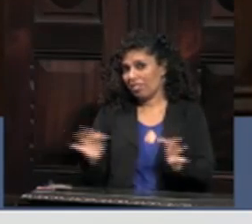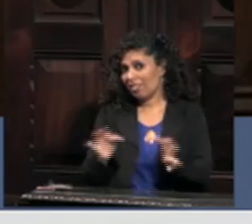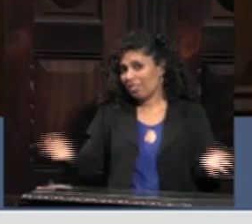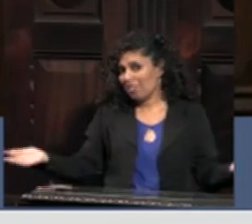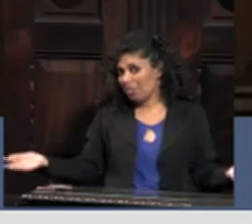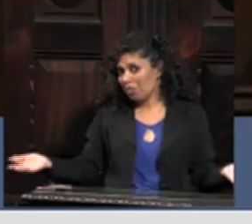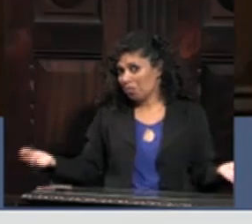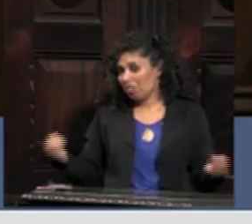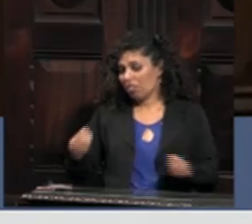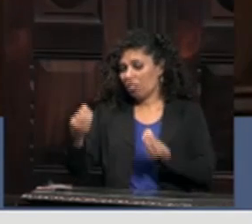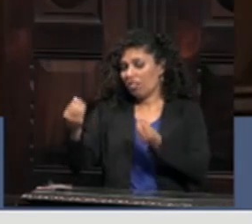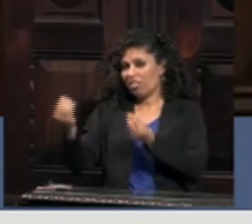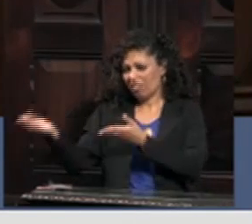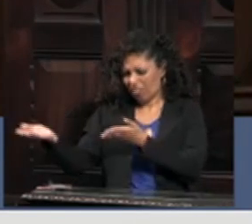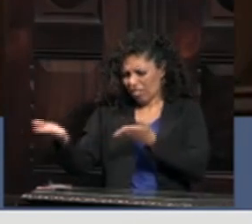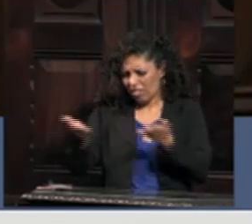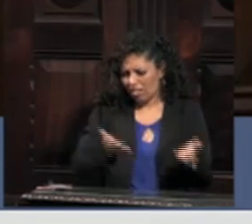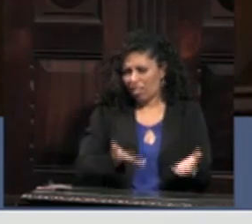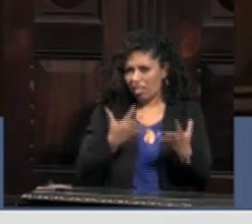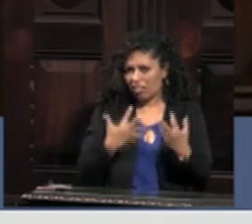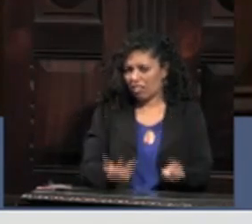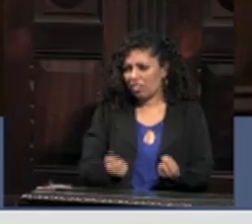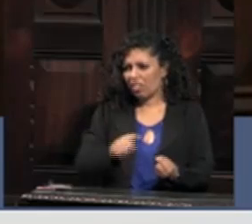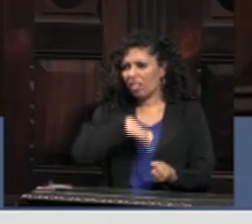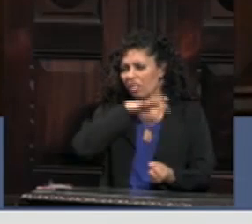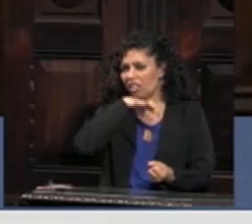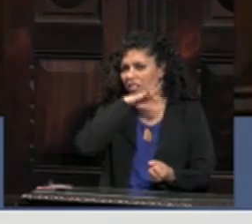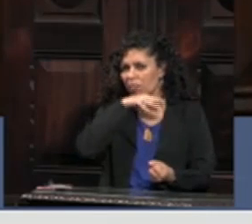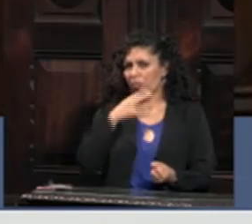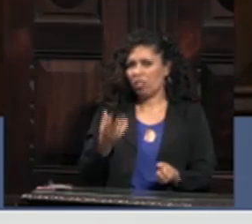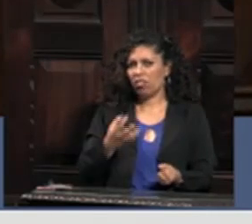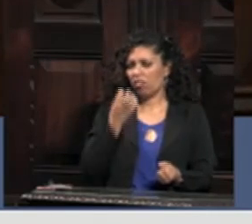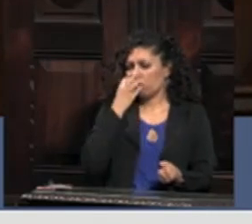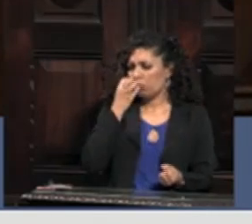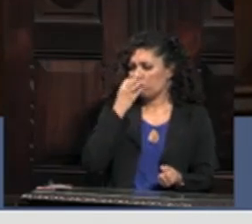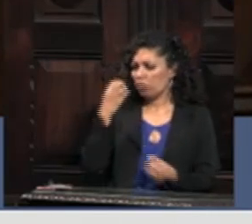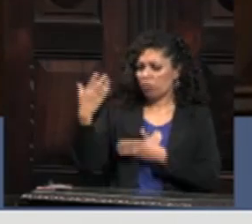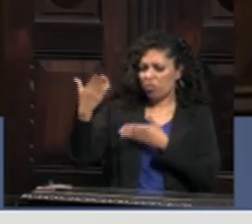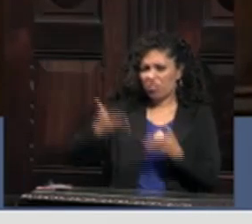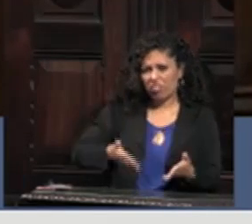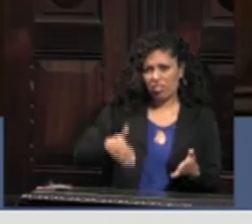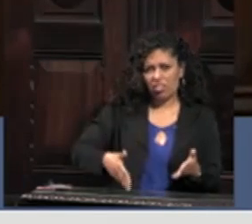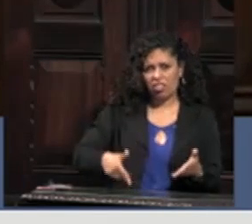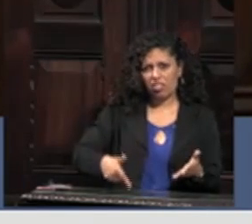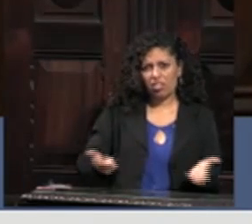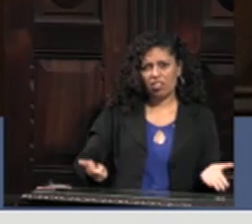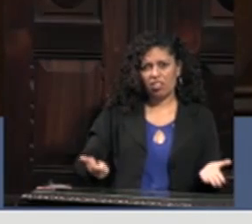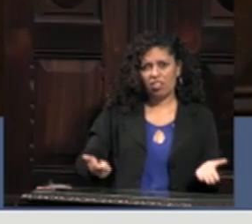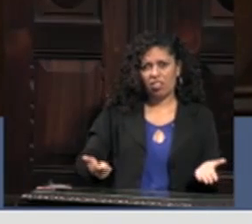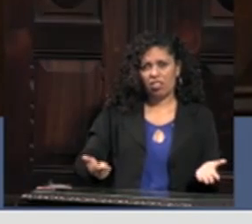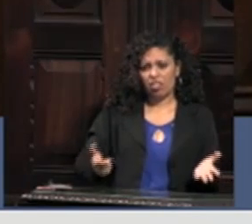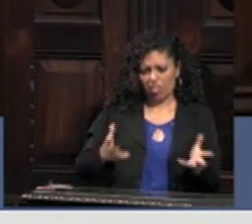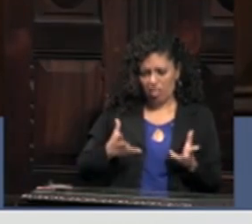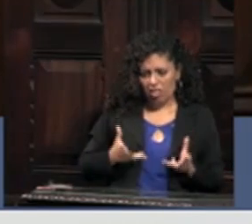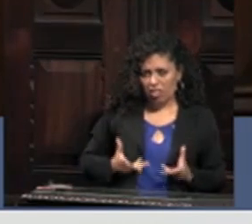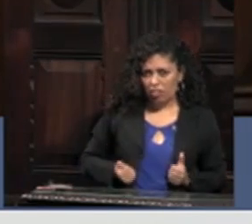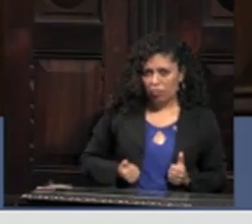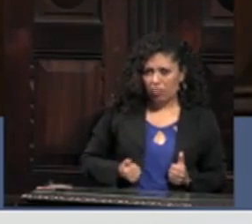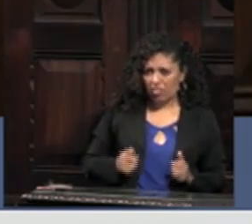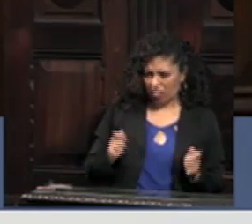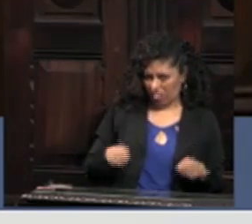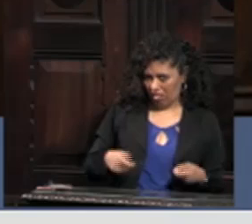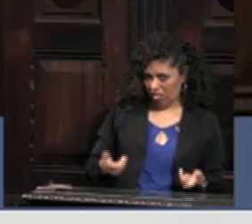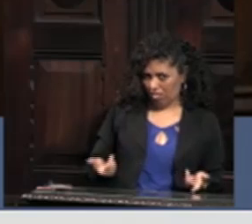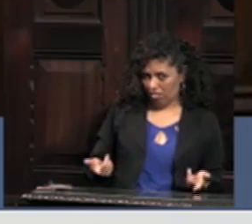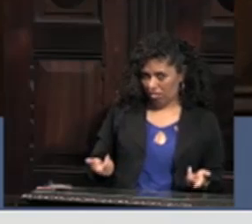limpeza das enfermarias, garantir que aquele cachorro, que aquela urina do cachorro ali vá ser